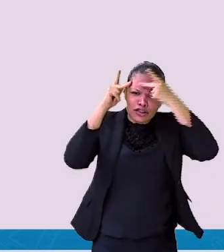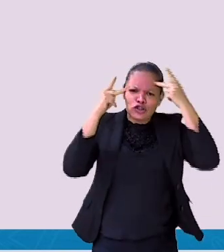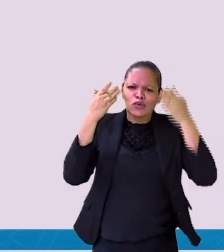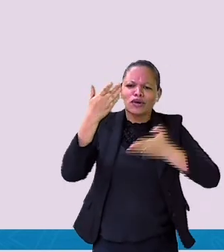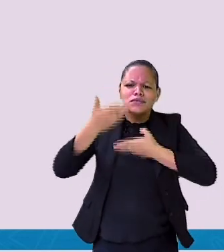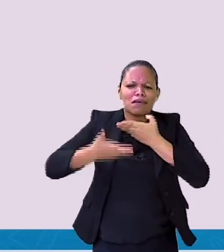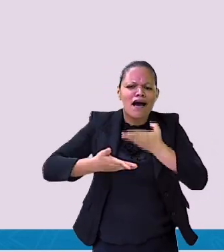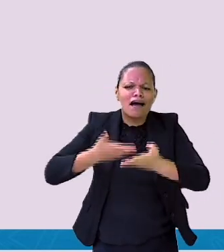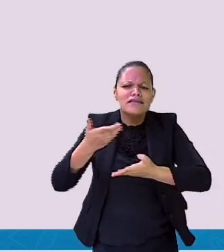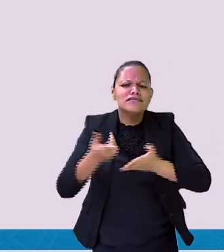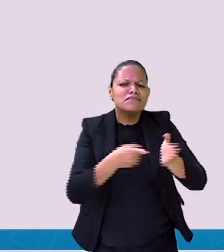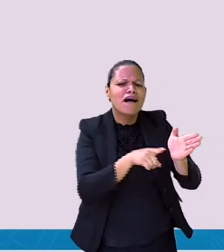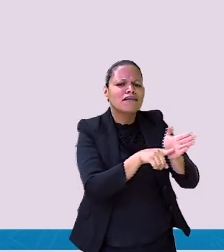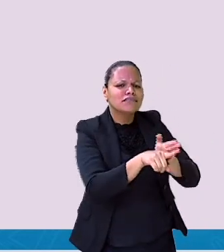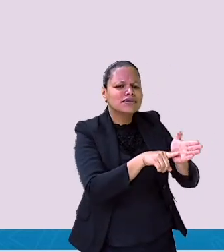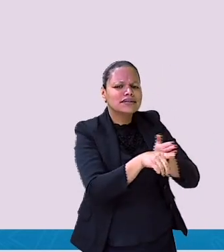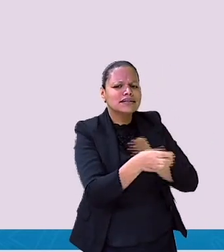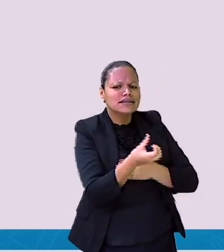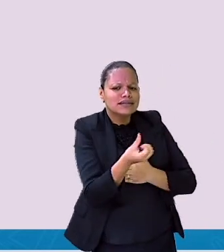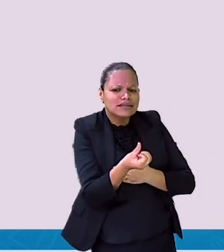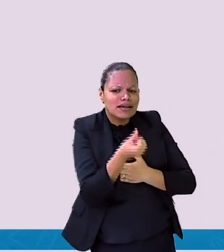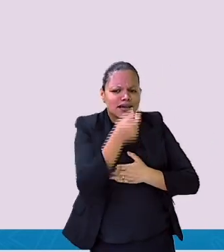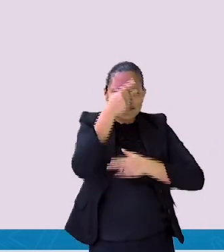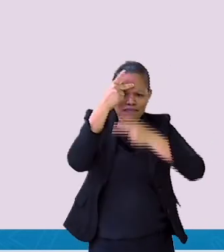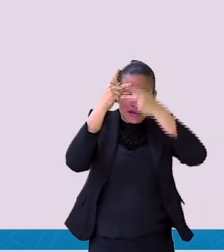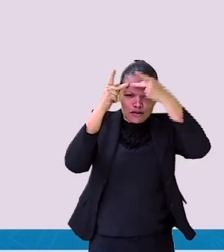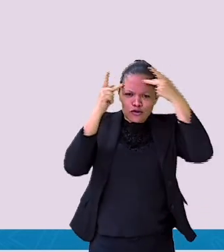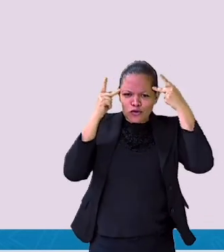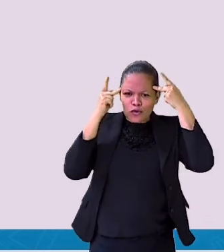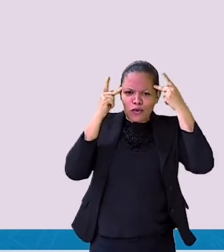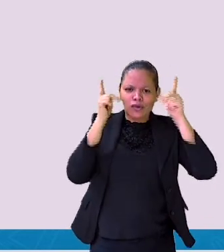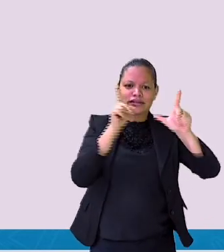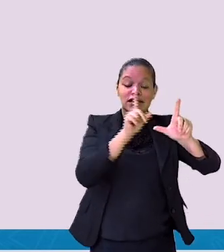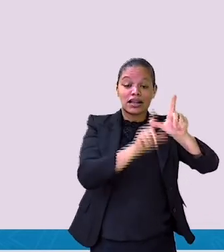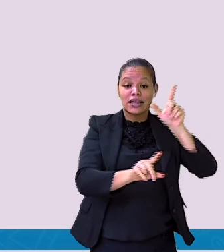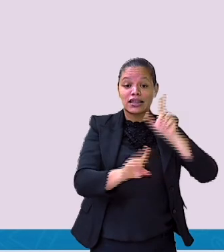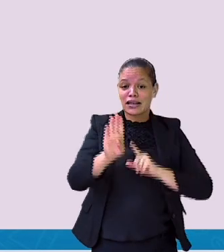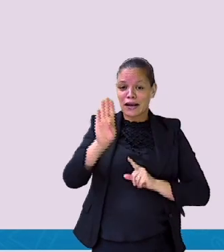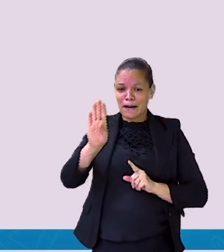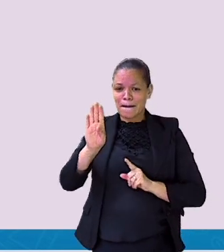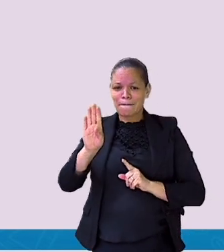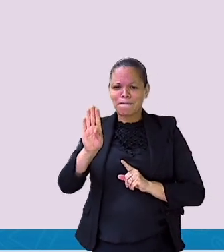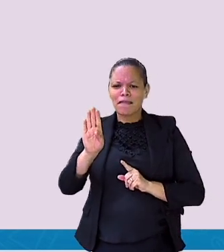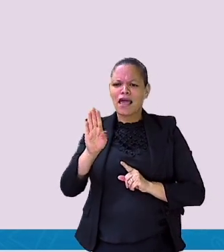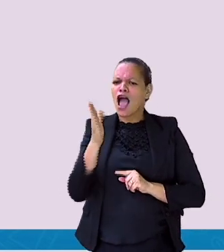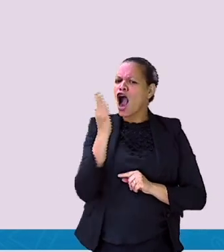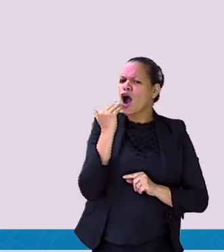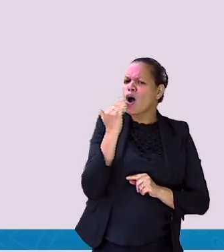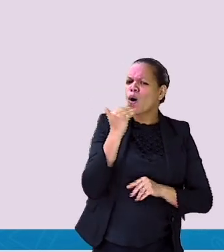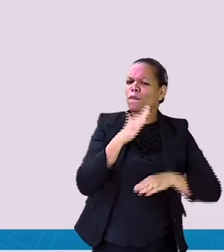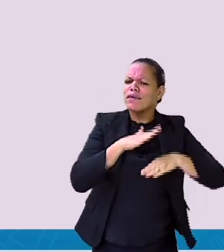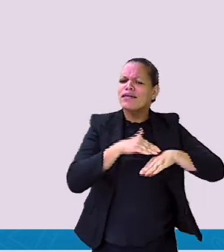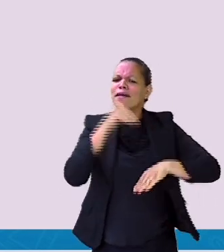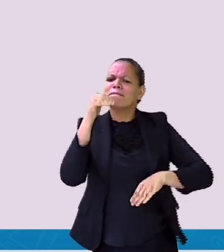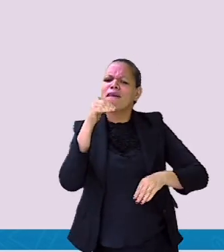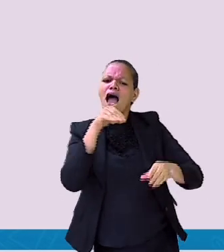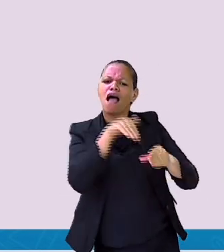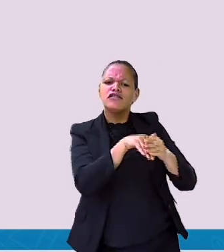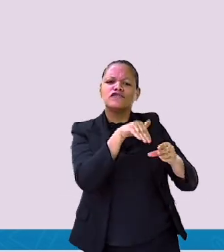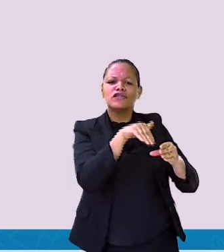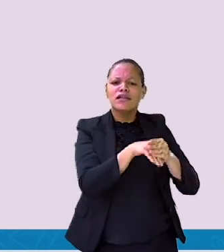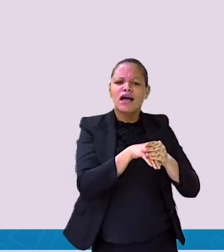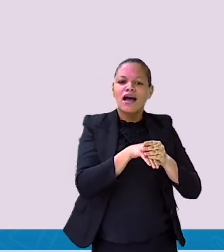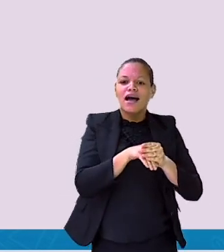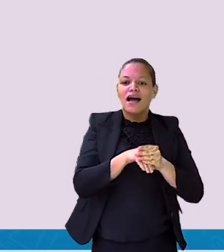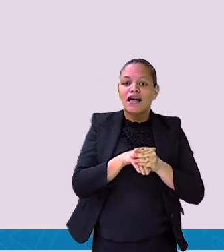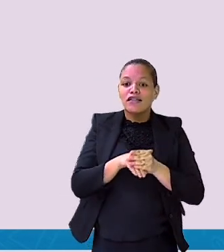com feijão, com 1 voto cada um. E a letra C, qual foi o mais